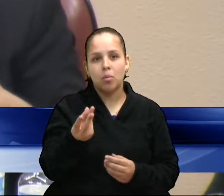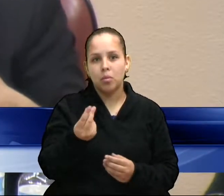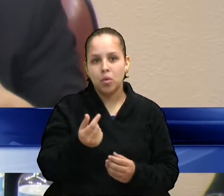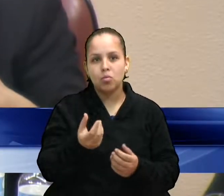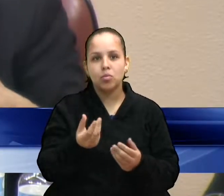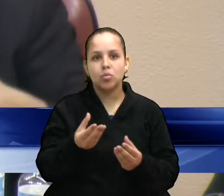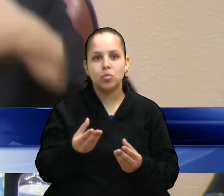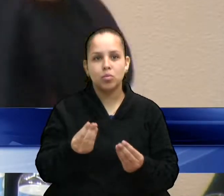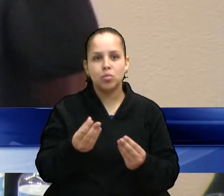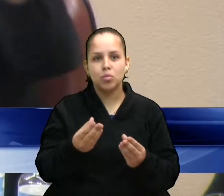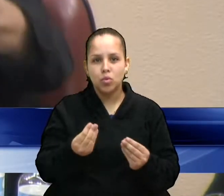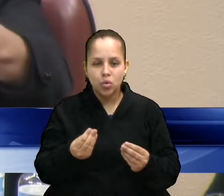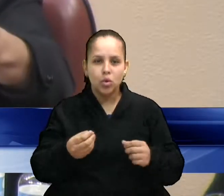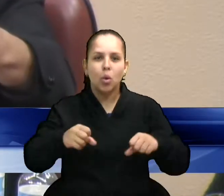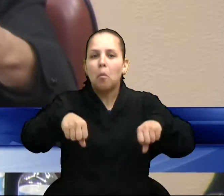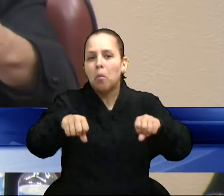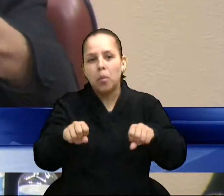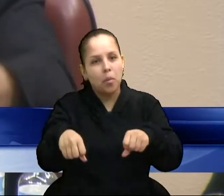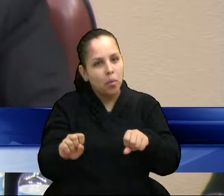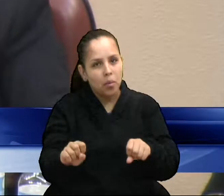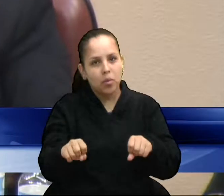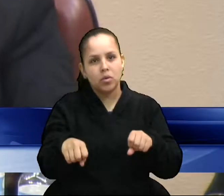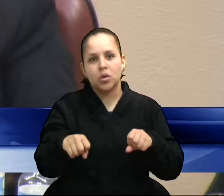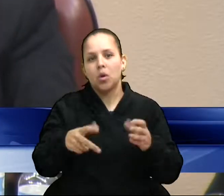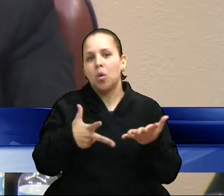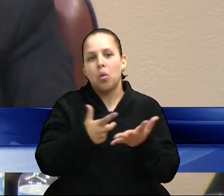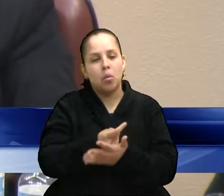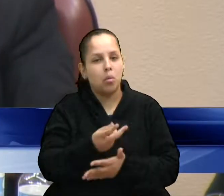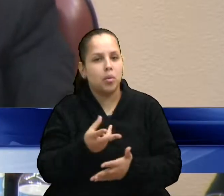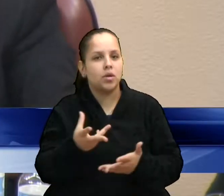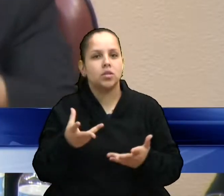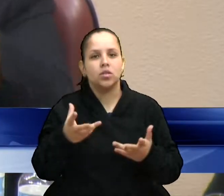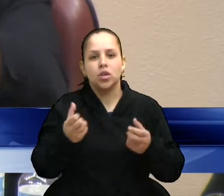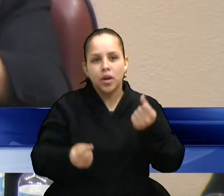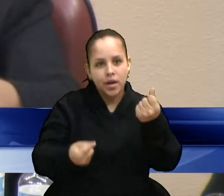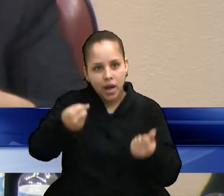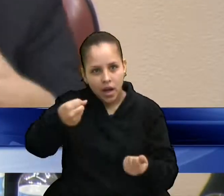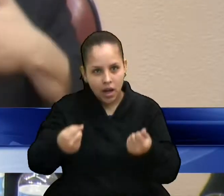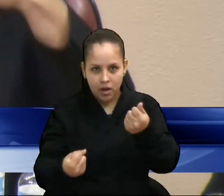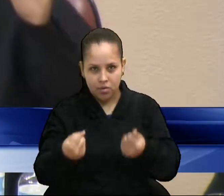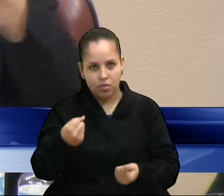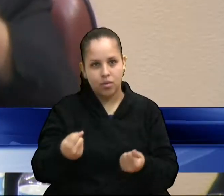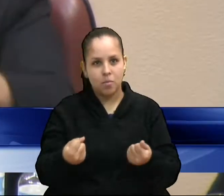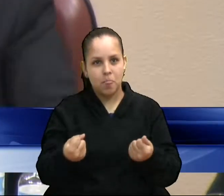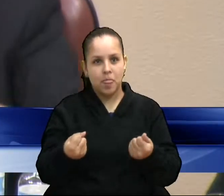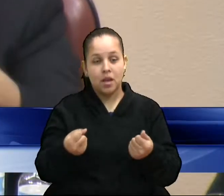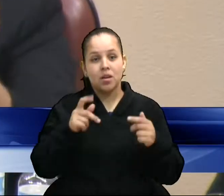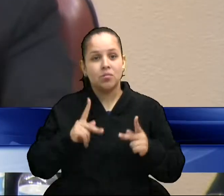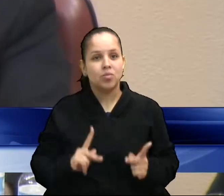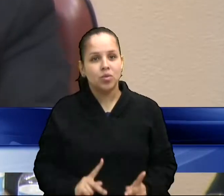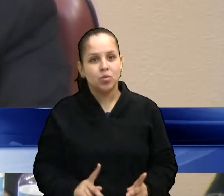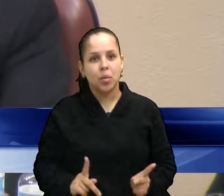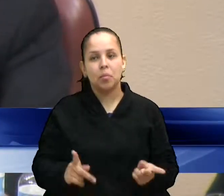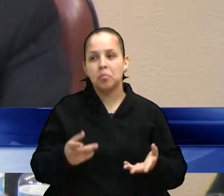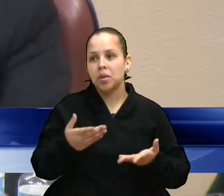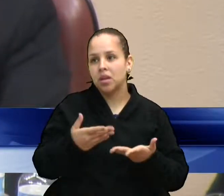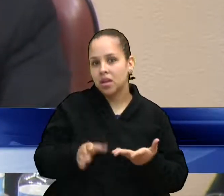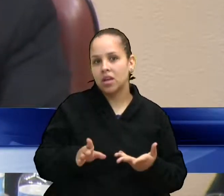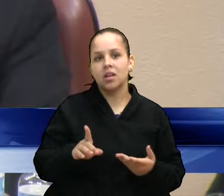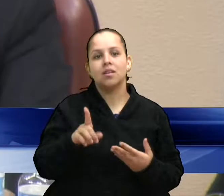ex-vereador Marchiório, muita compra de automóveis, e isso acabou o pessoal deixando de usar o transporte